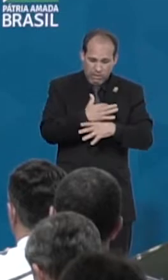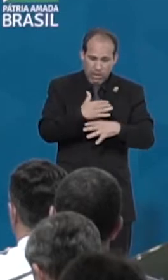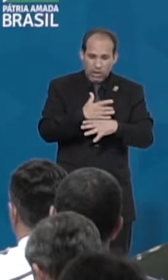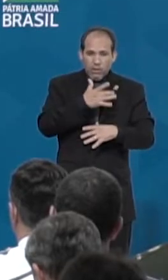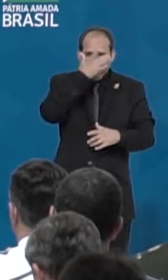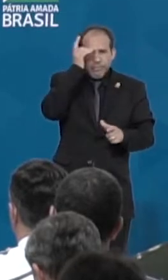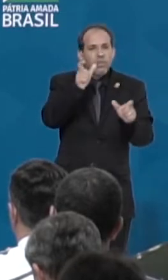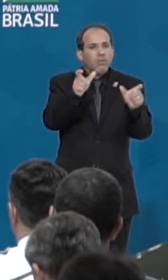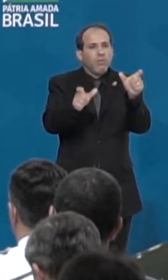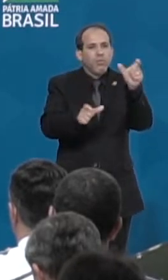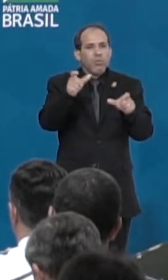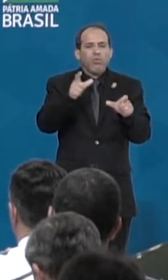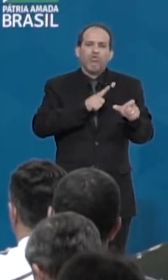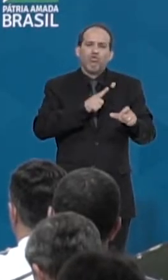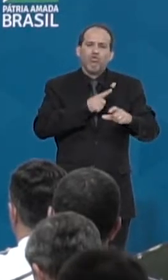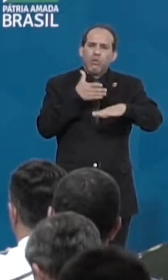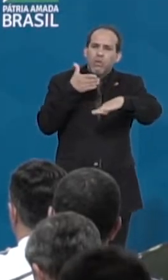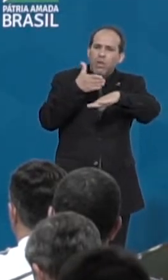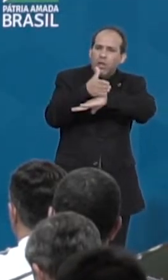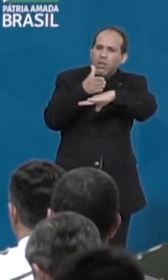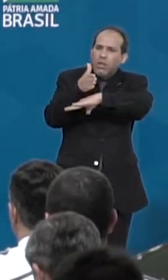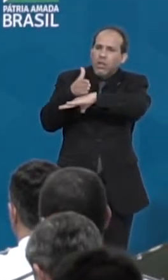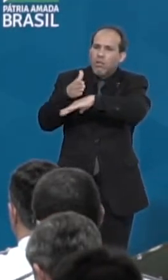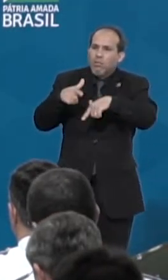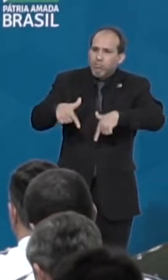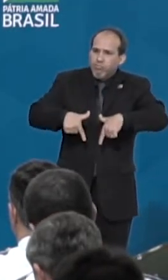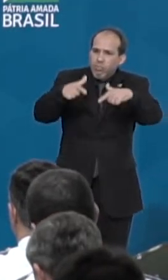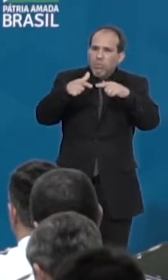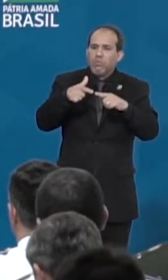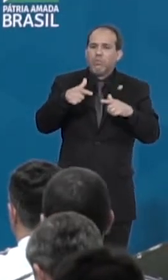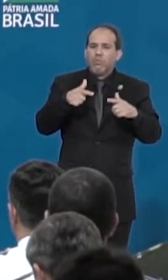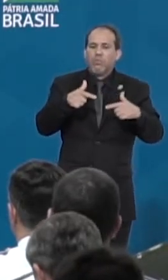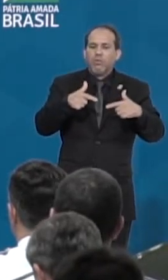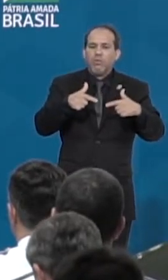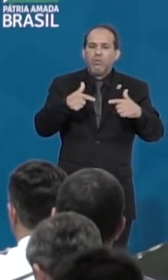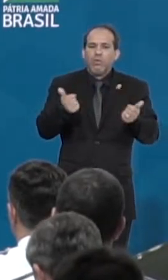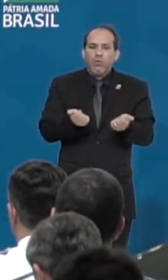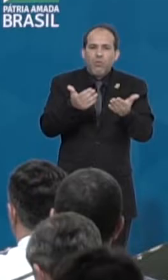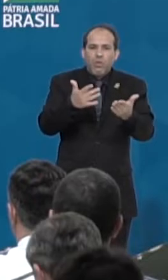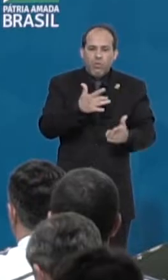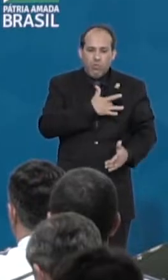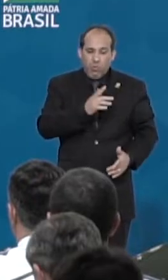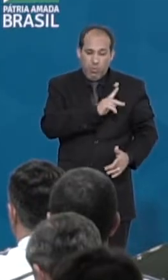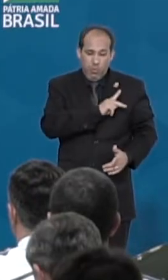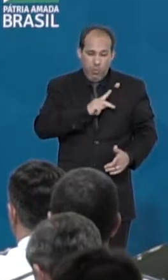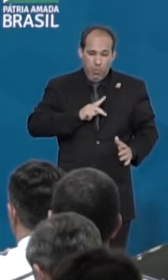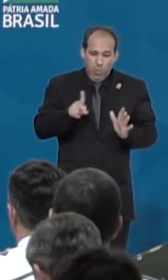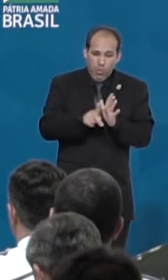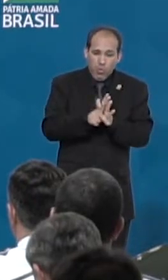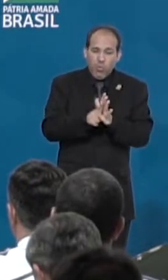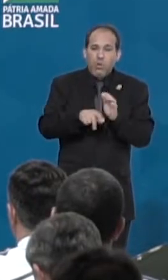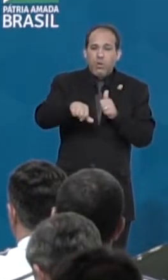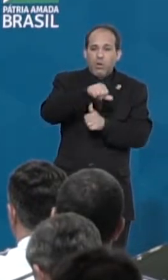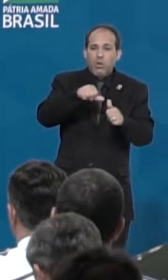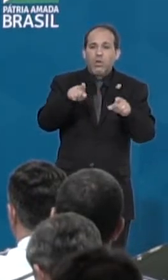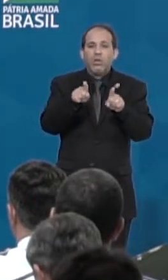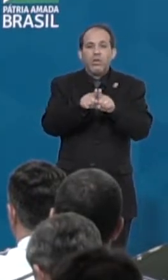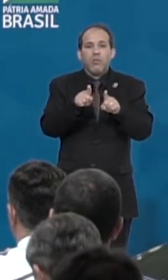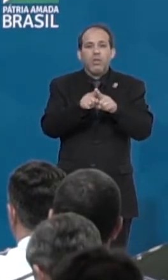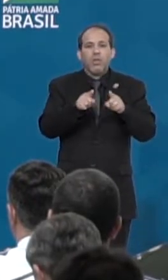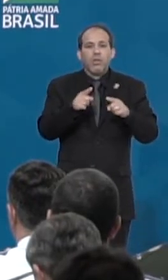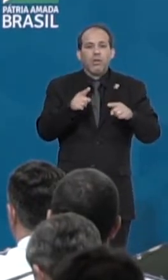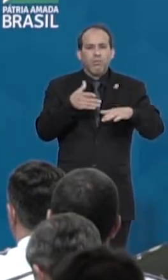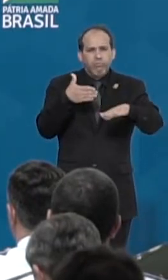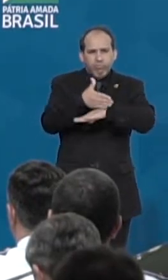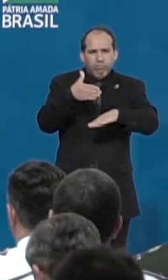que as pessoas acessam as ações de serviços públicos e é lá também que acessam as